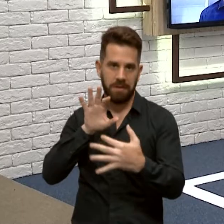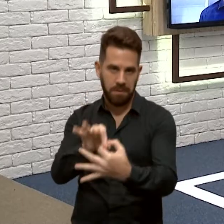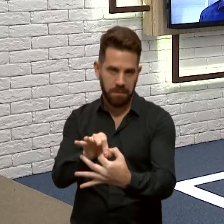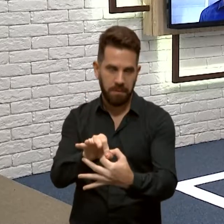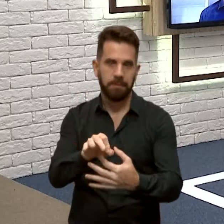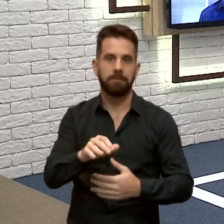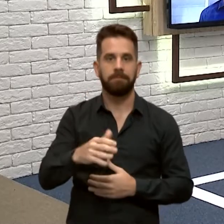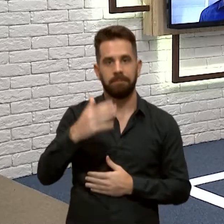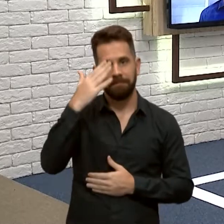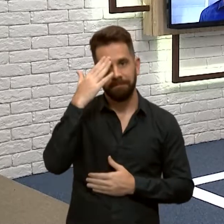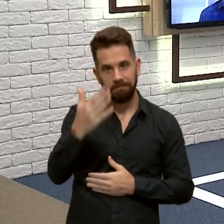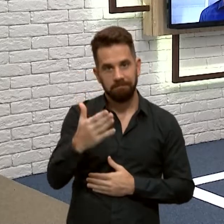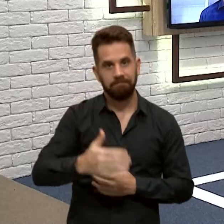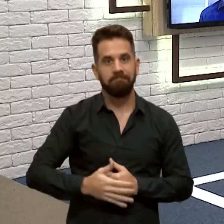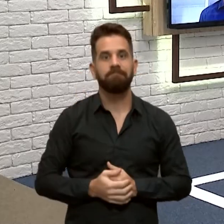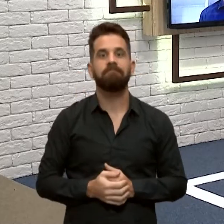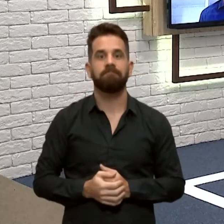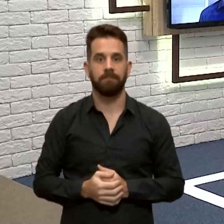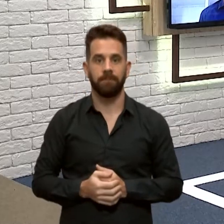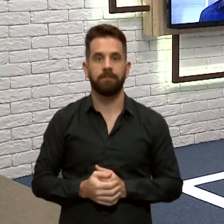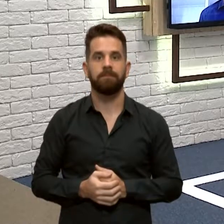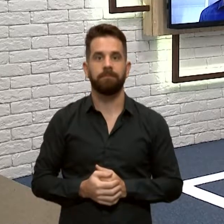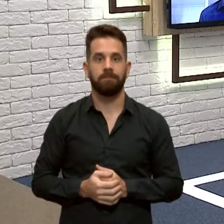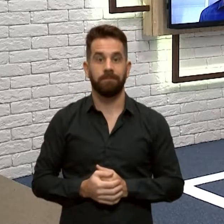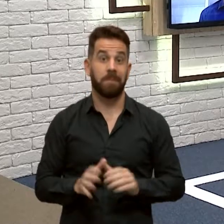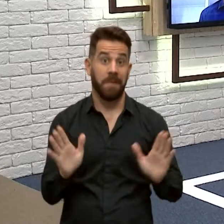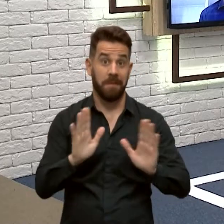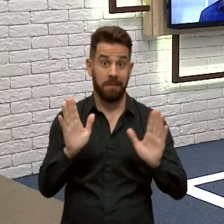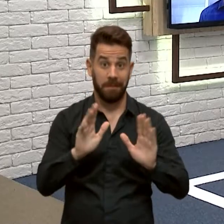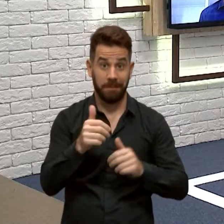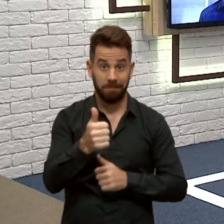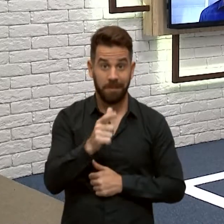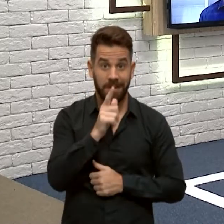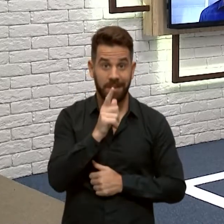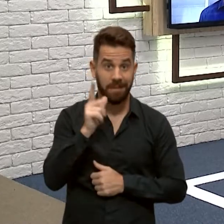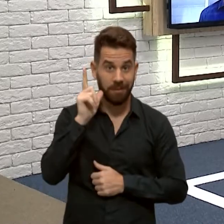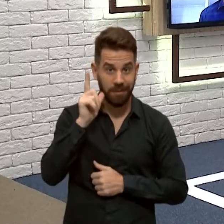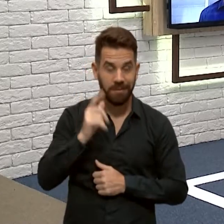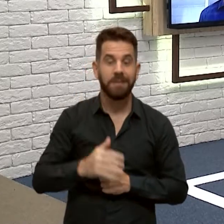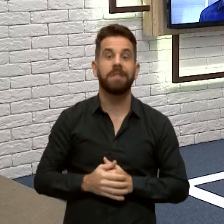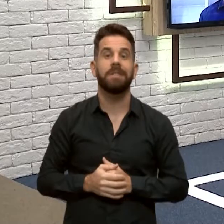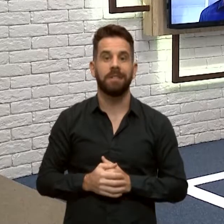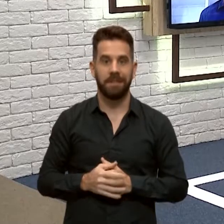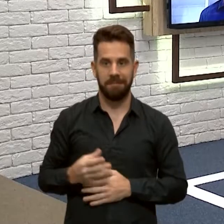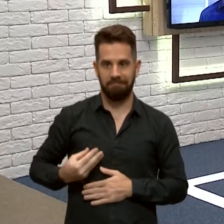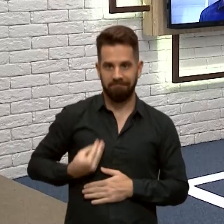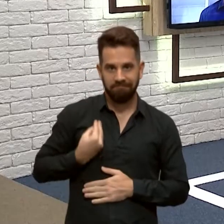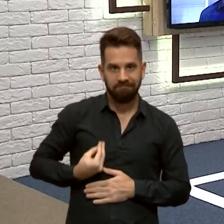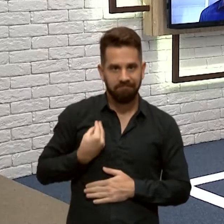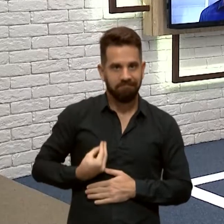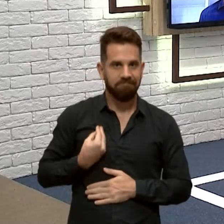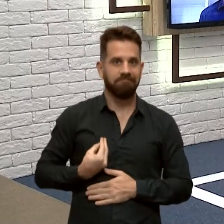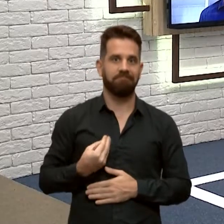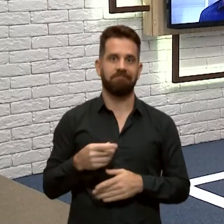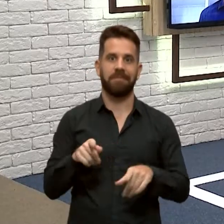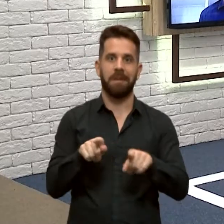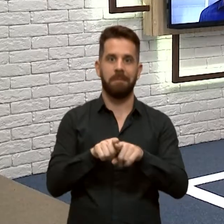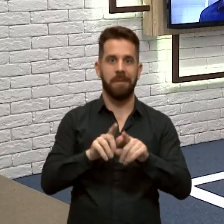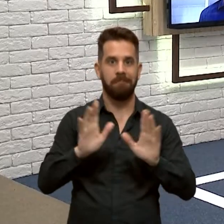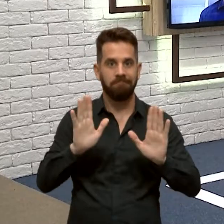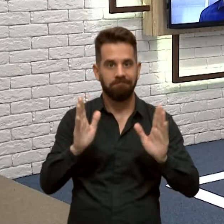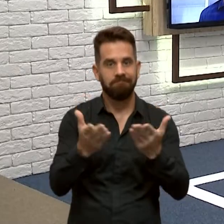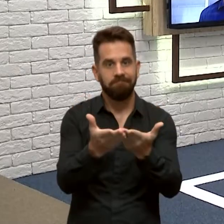bem? Olá, tudo bem, Letícia? Cumprimento aí a audiência Mundo